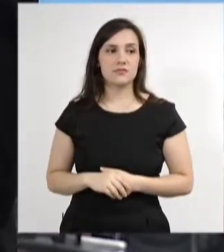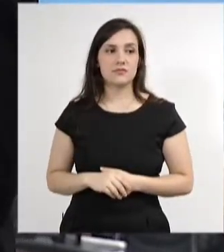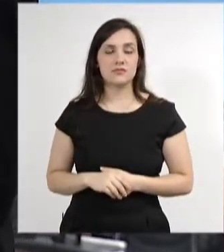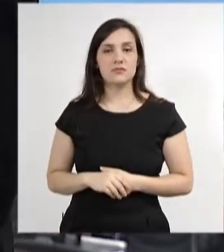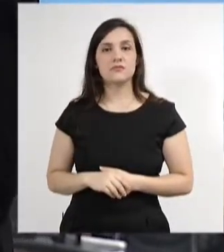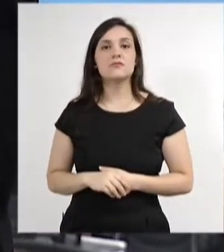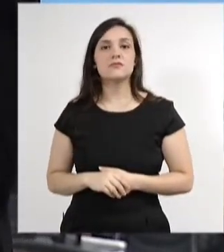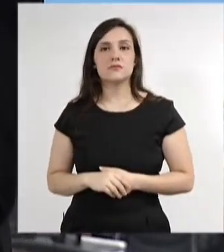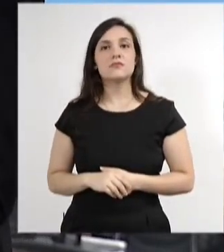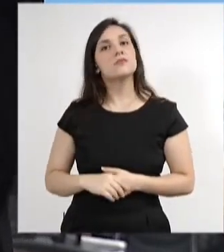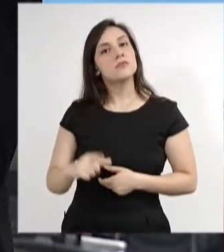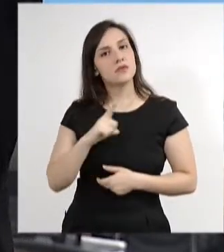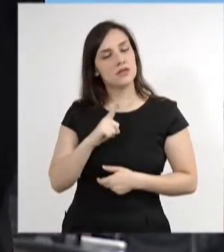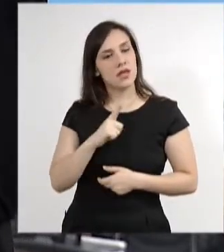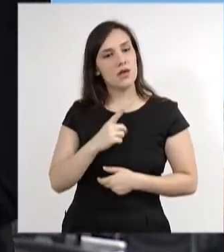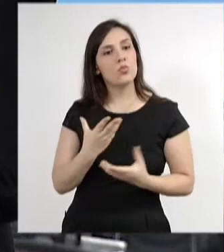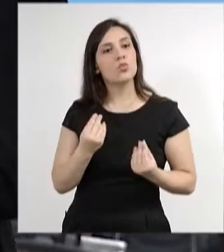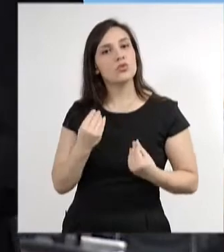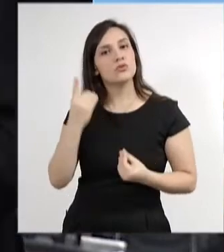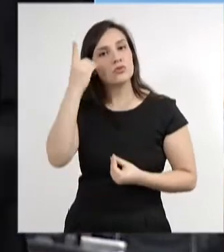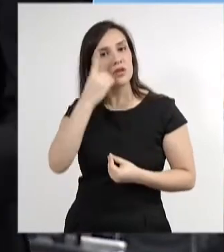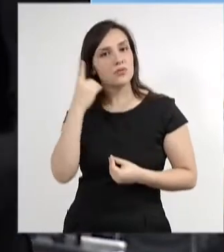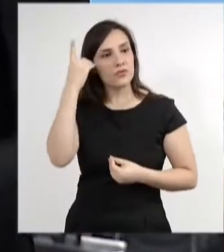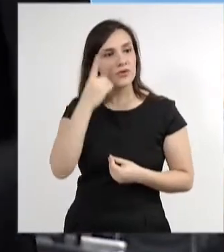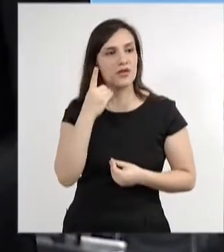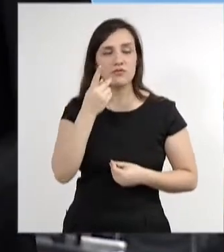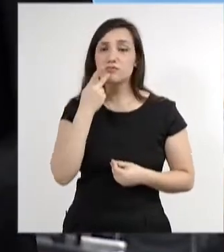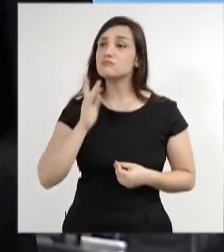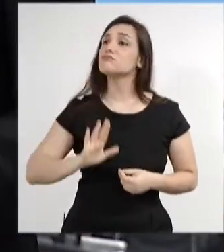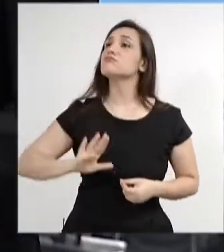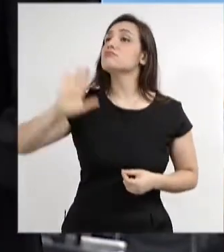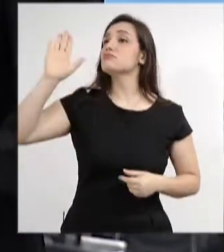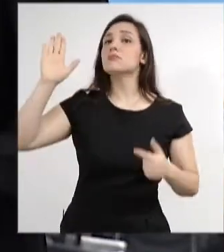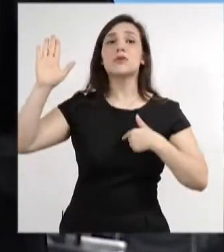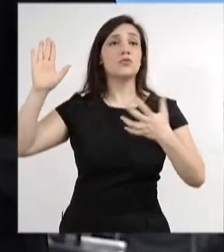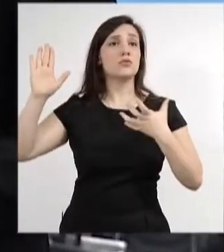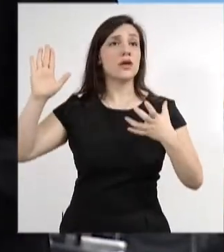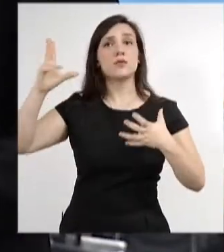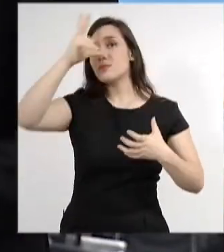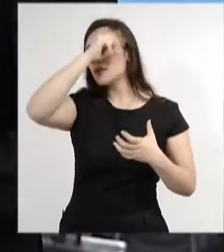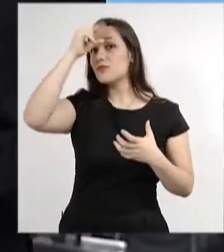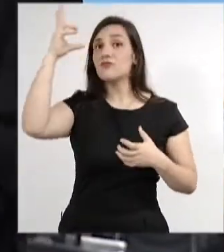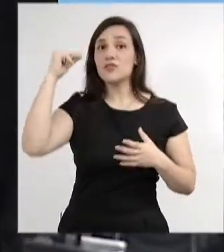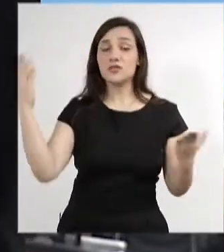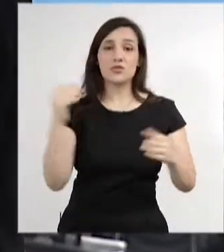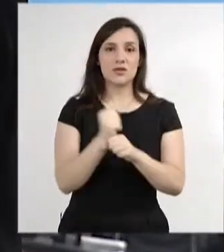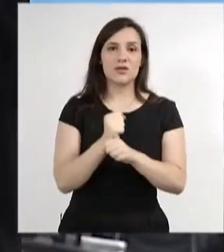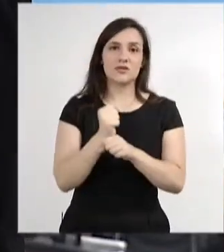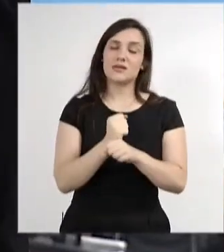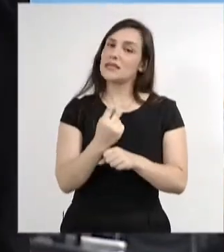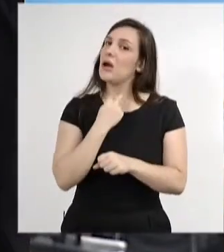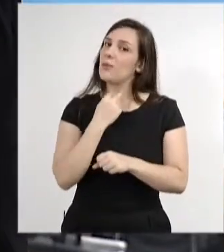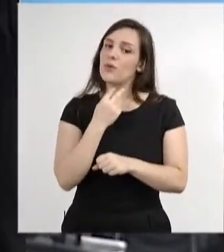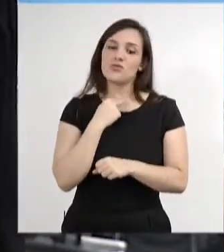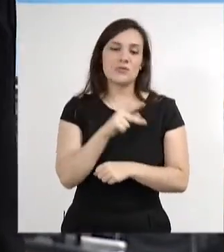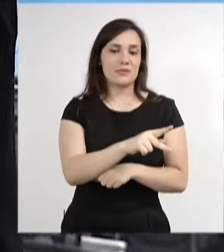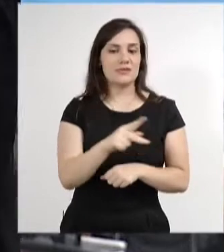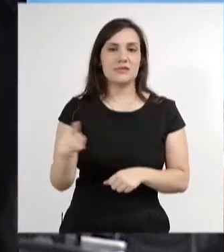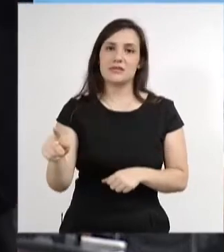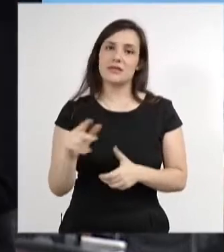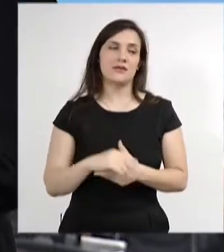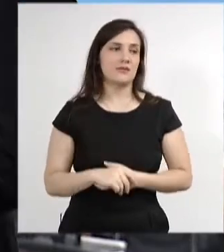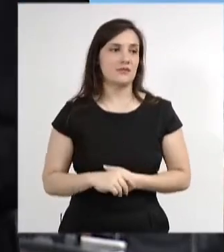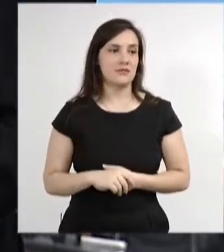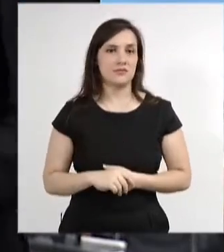dos deputados que estão aí se colocando como eventuais candidatos nas eleições desse ano, eles não presidirão as